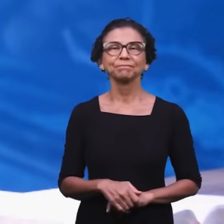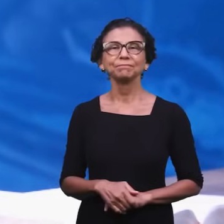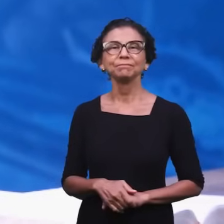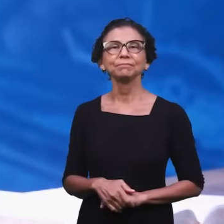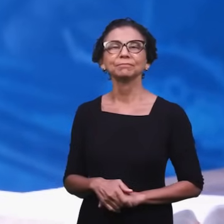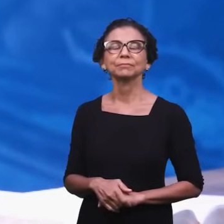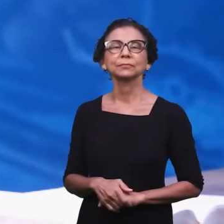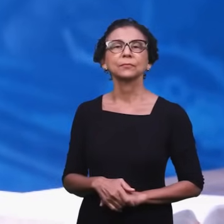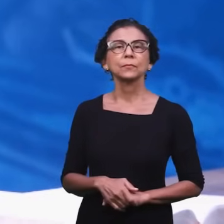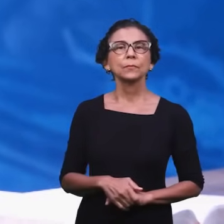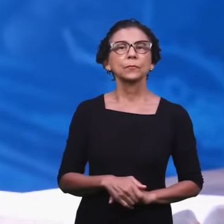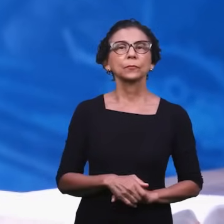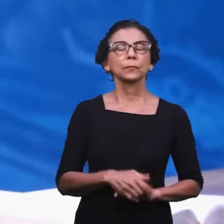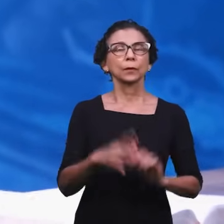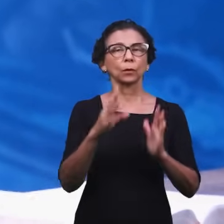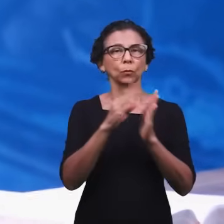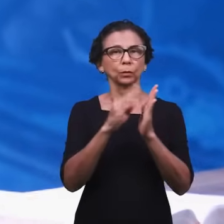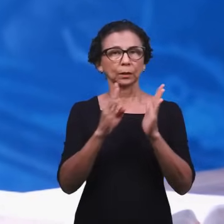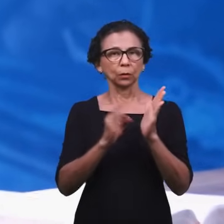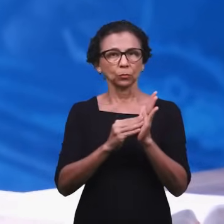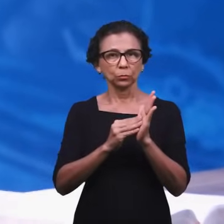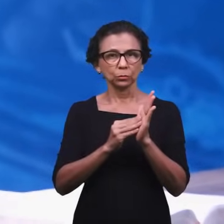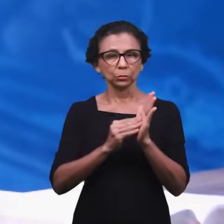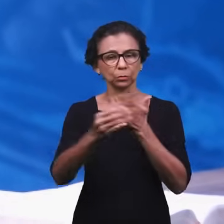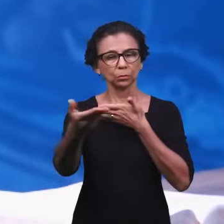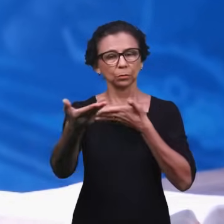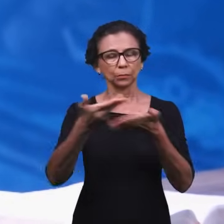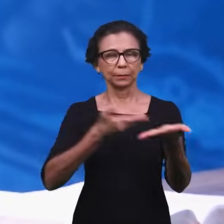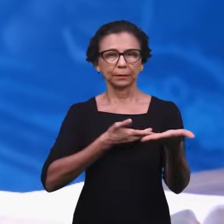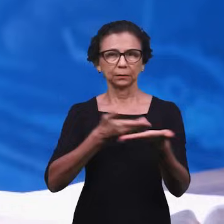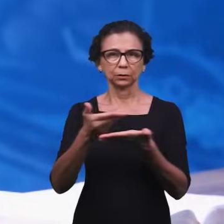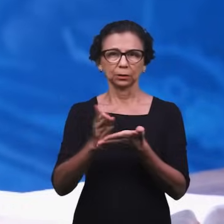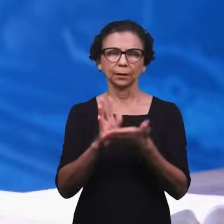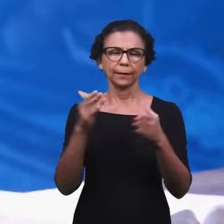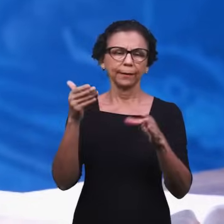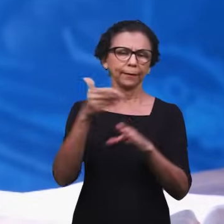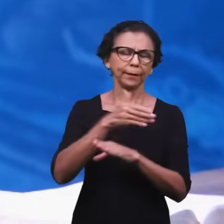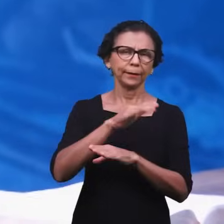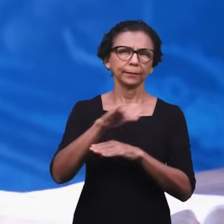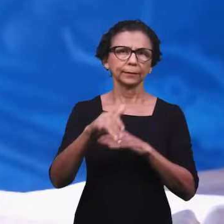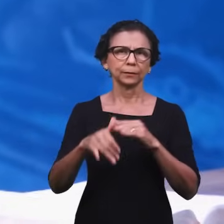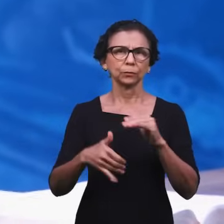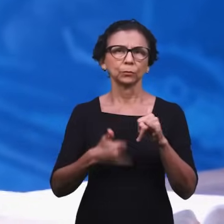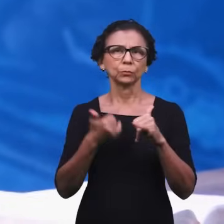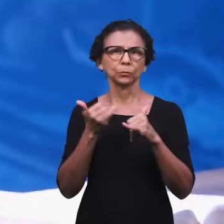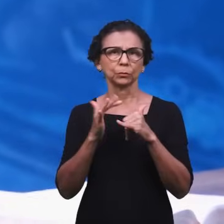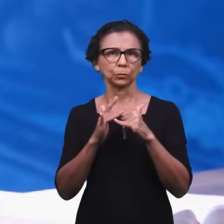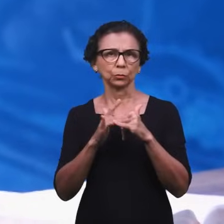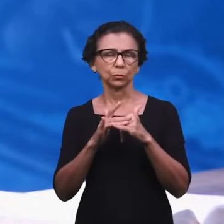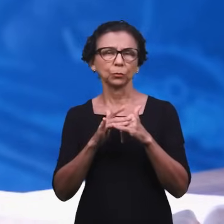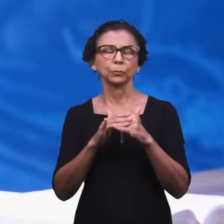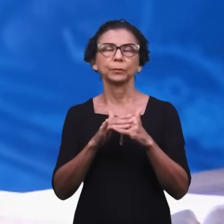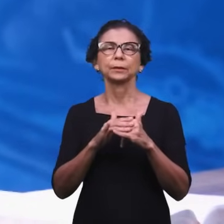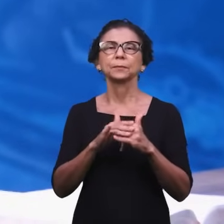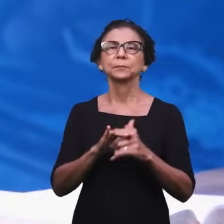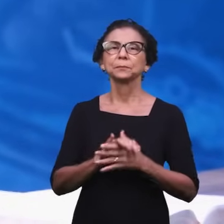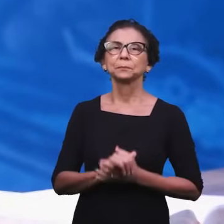compartilhe este conteúdo, acesse o nosso canal e ali você pode usufruir de uma série